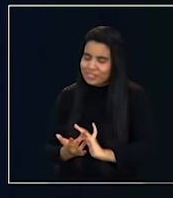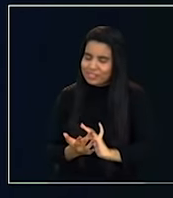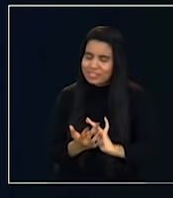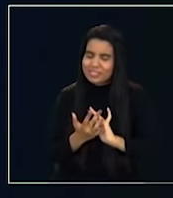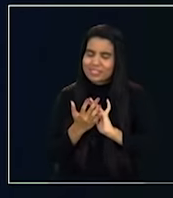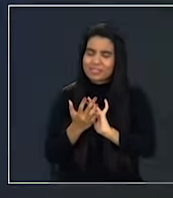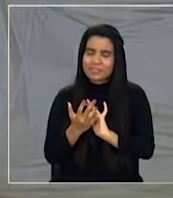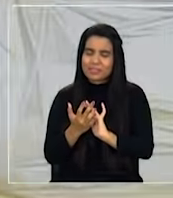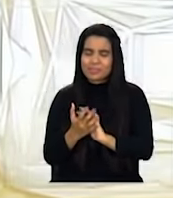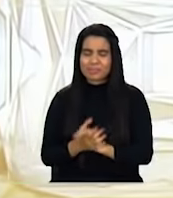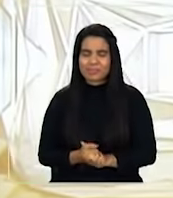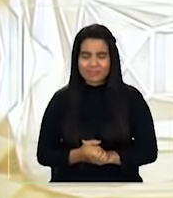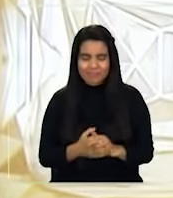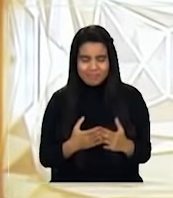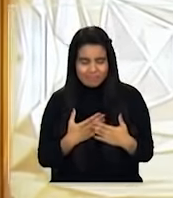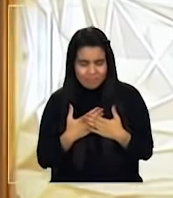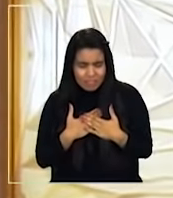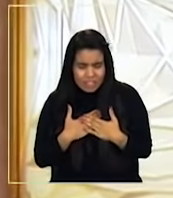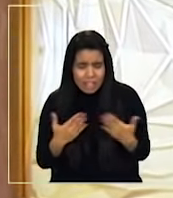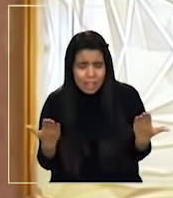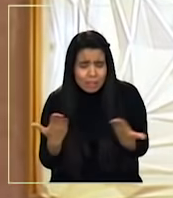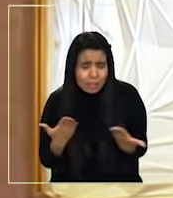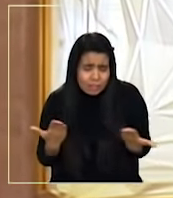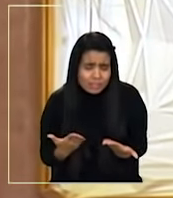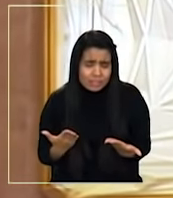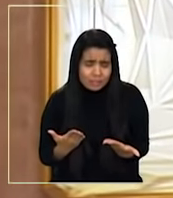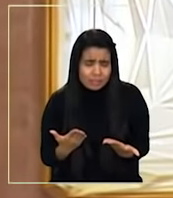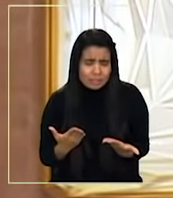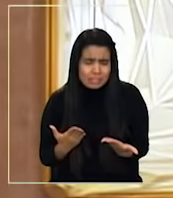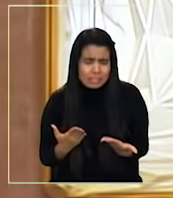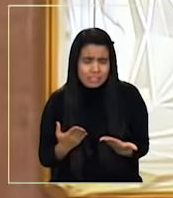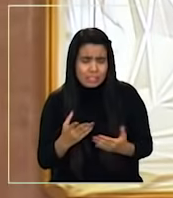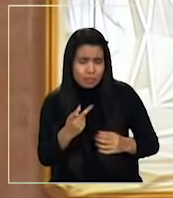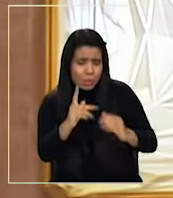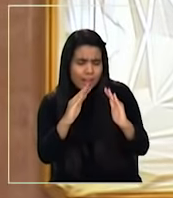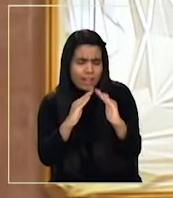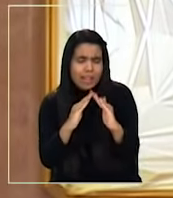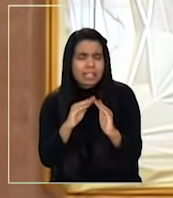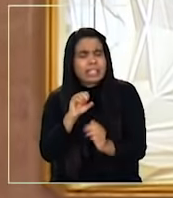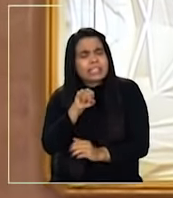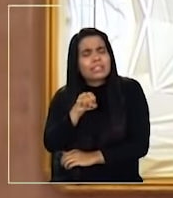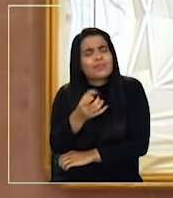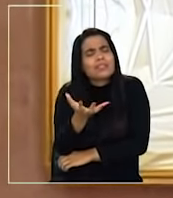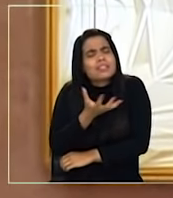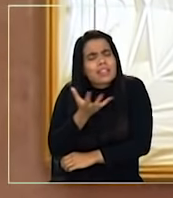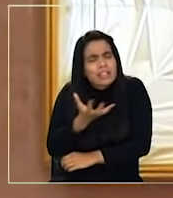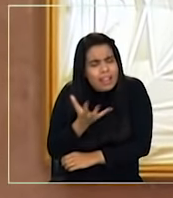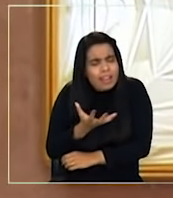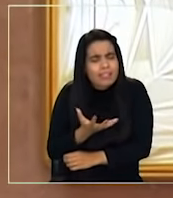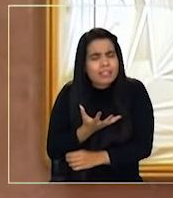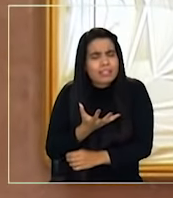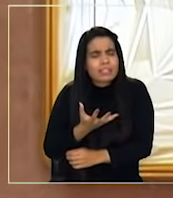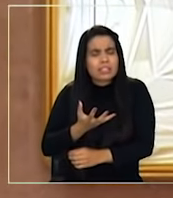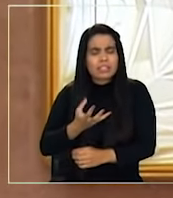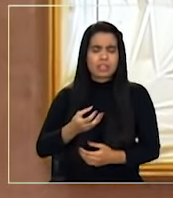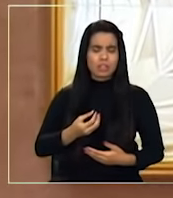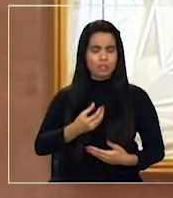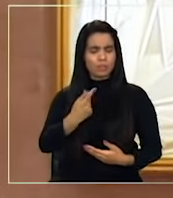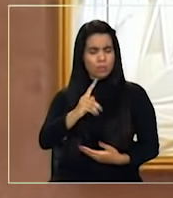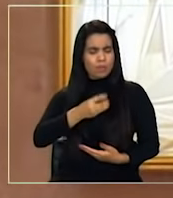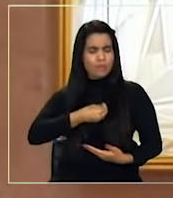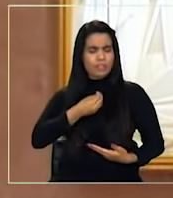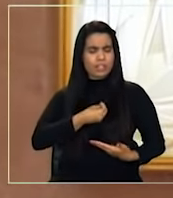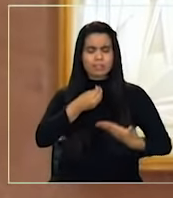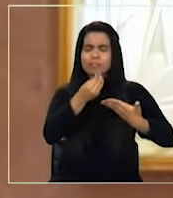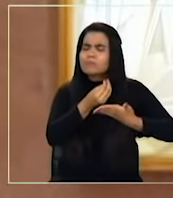Jesus. Aí onde você está agora, se você quer entregar para o Pai a